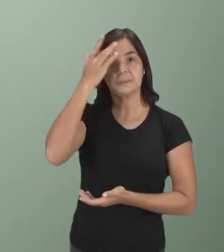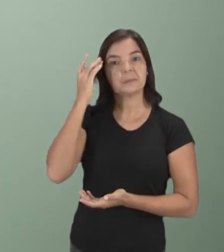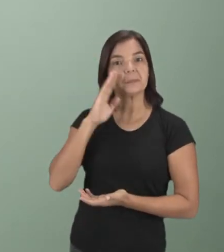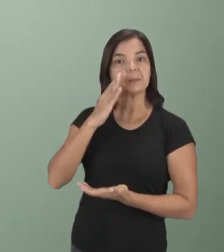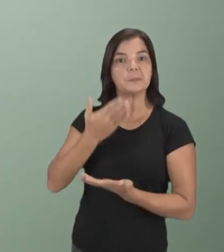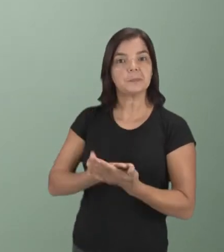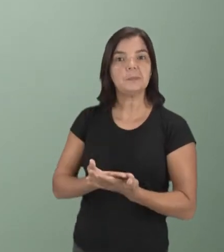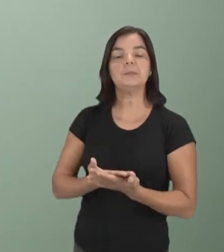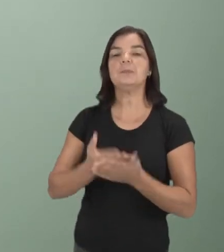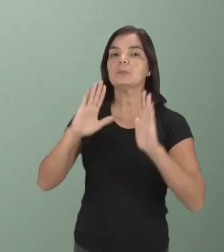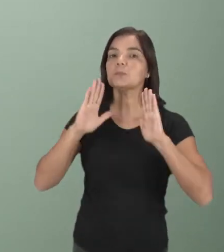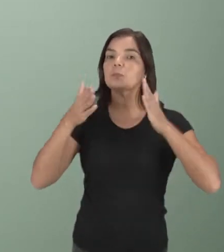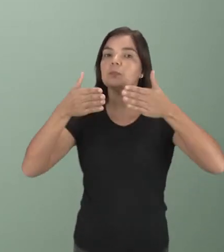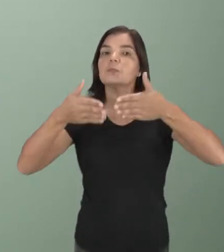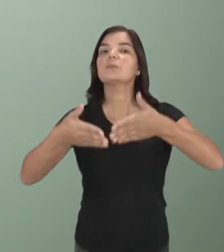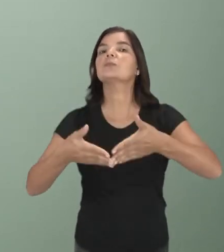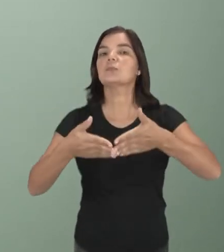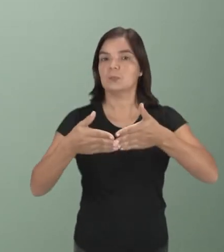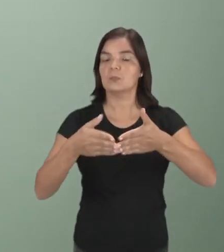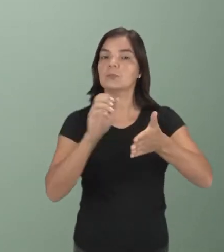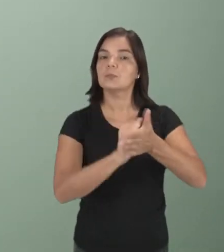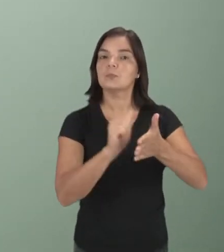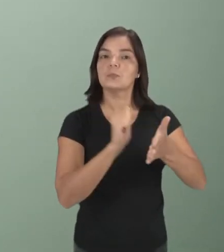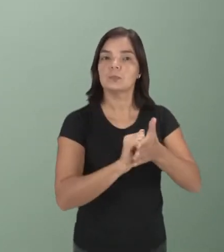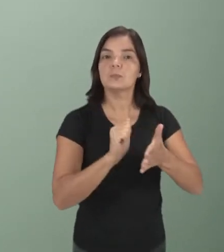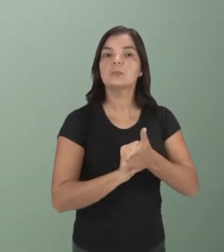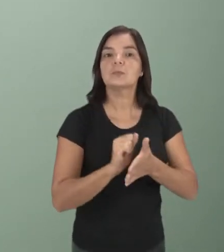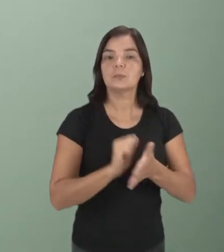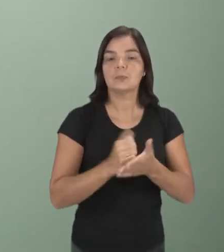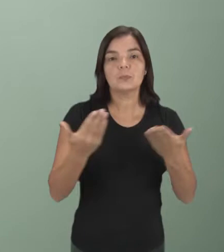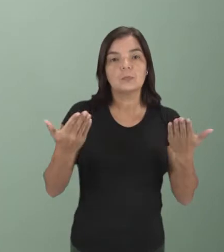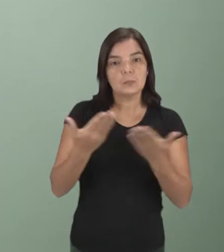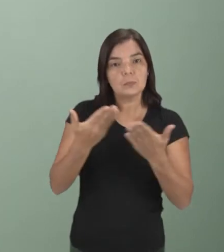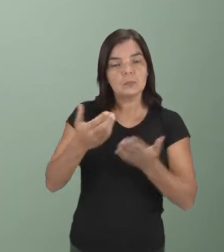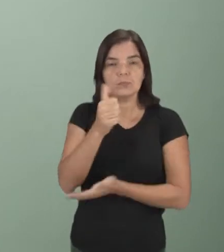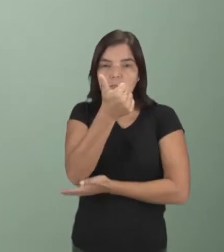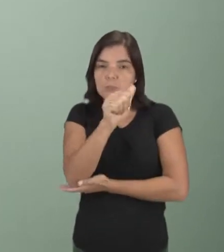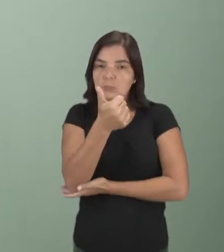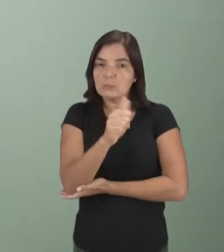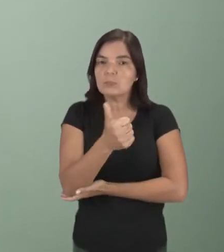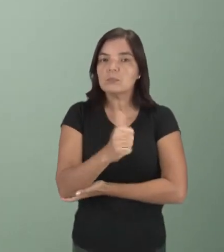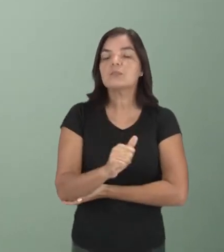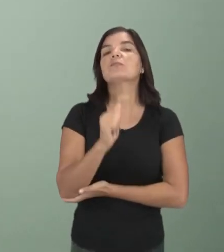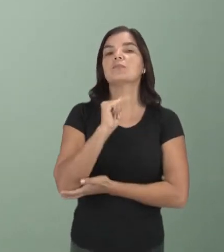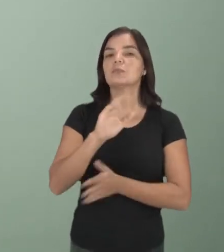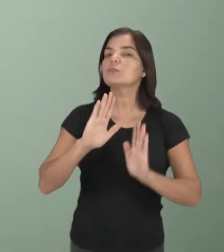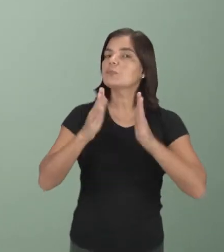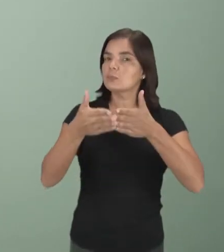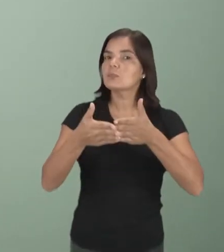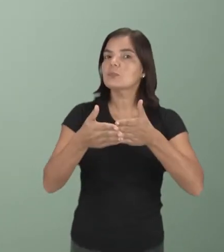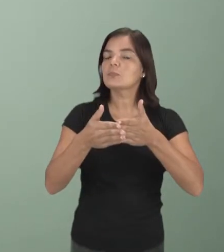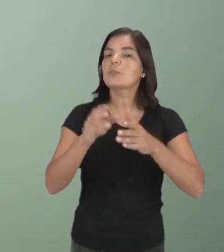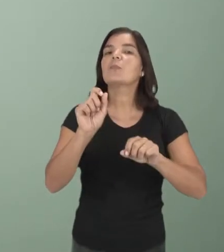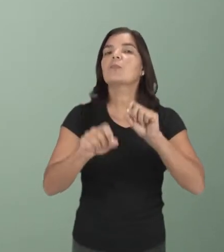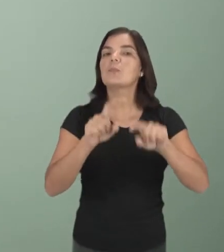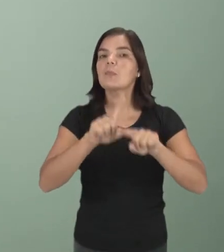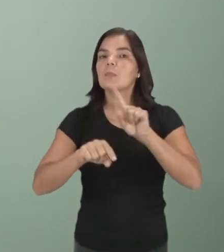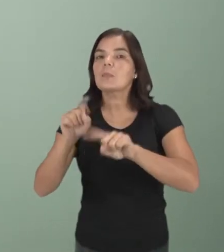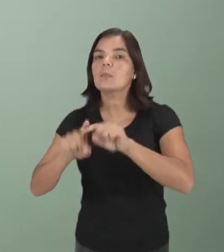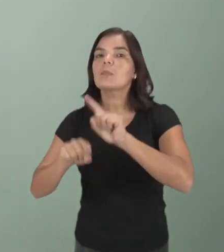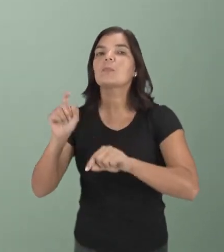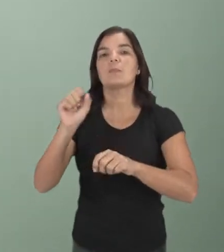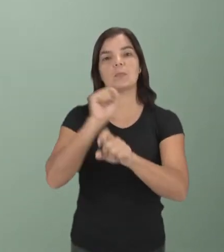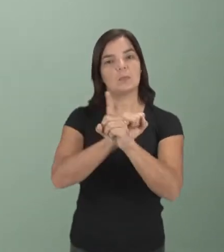A visão dessa obra trouxe para hoje a nós analisarmos uma visão materialista